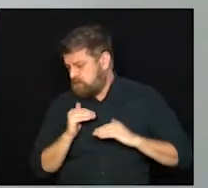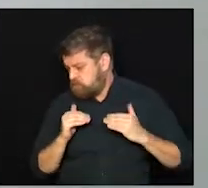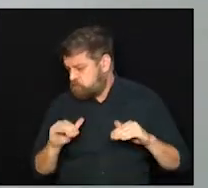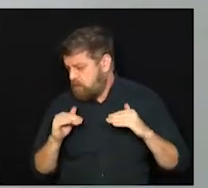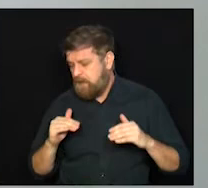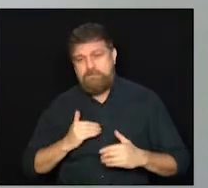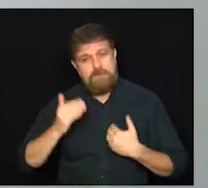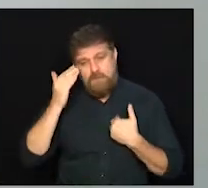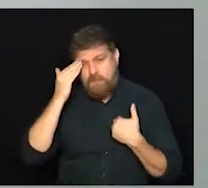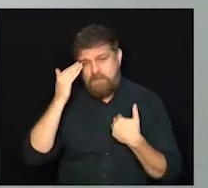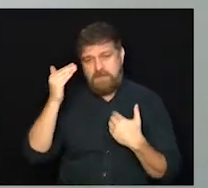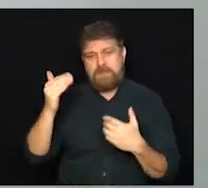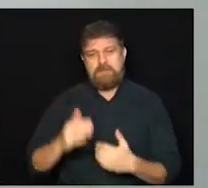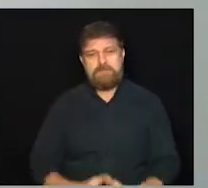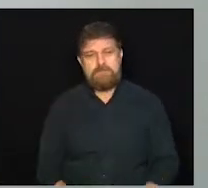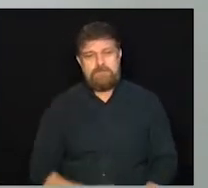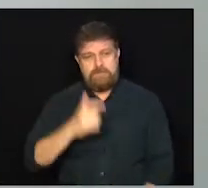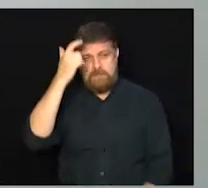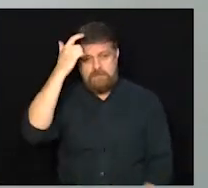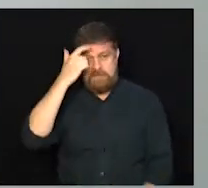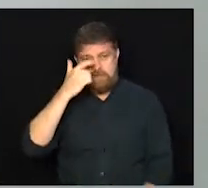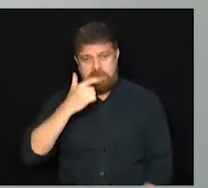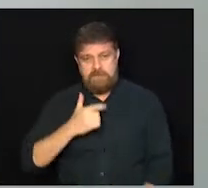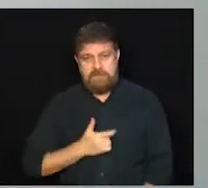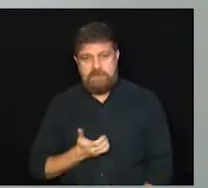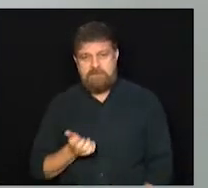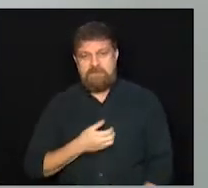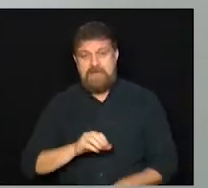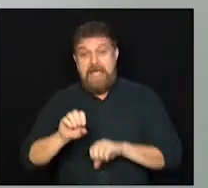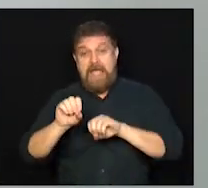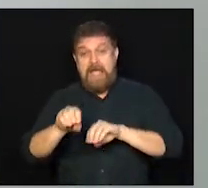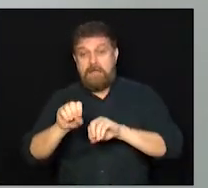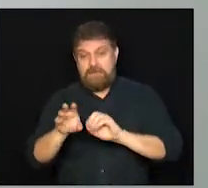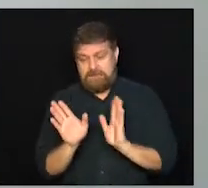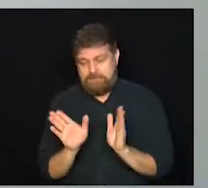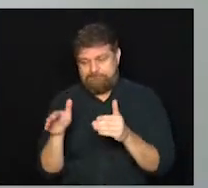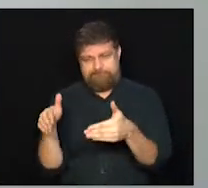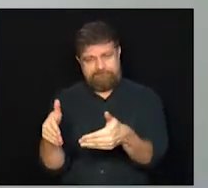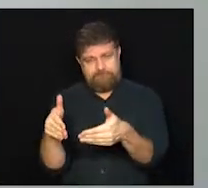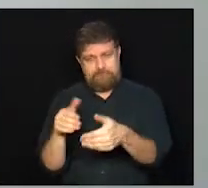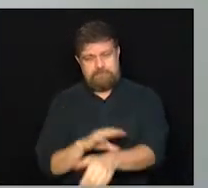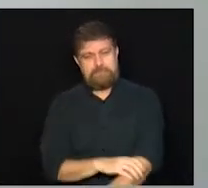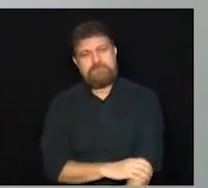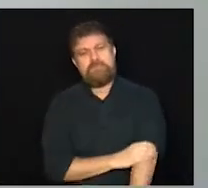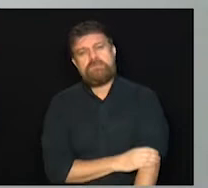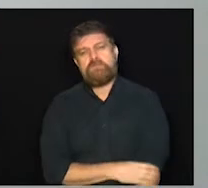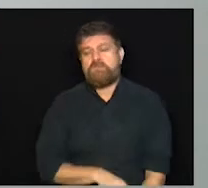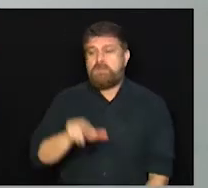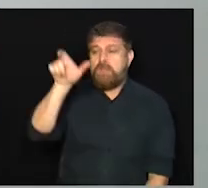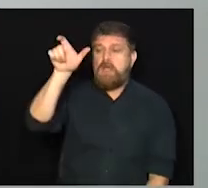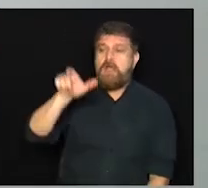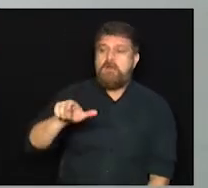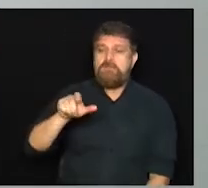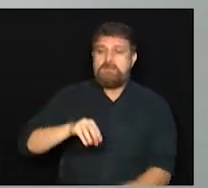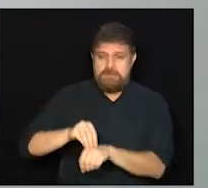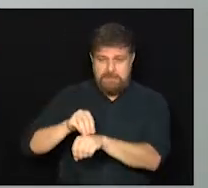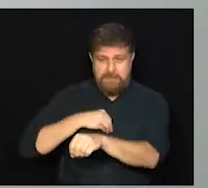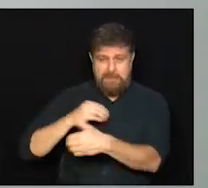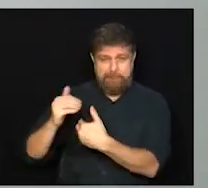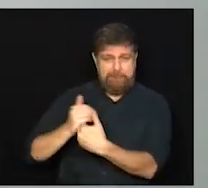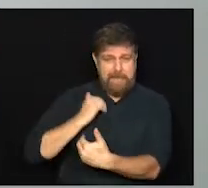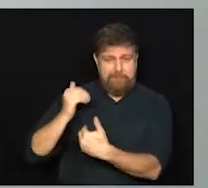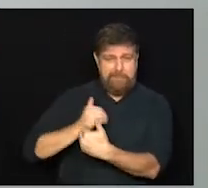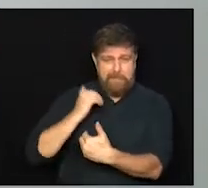obrigada. E eu vou centralizar um pouco sobre a educação, né? O que você nos dá de conselho